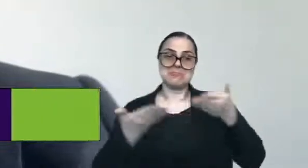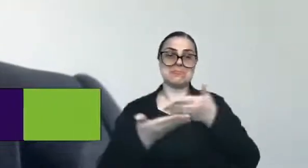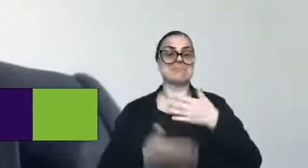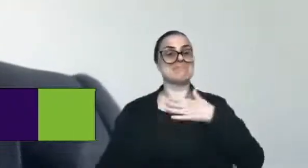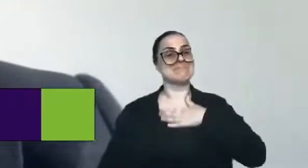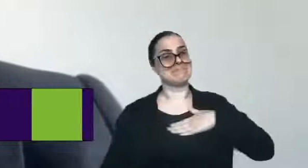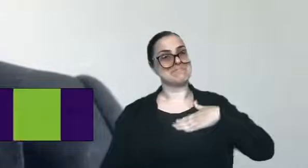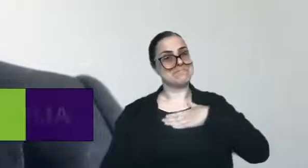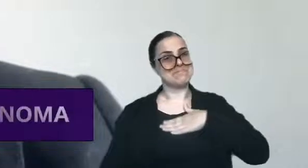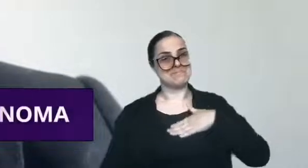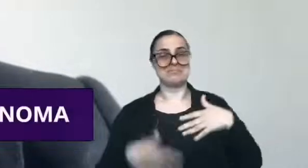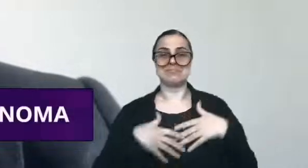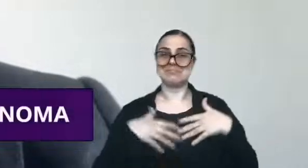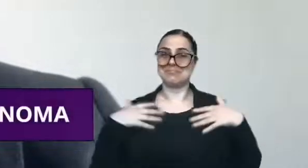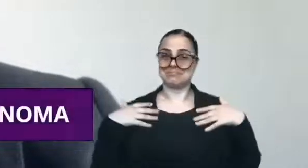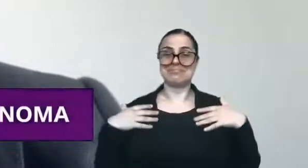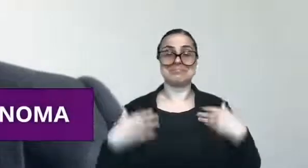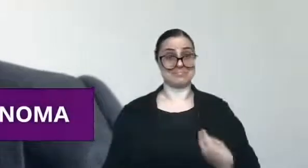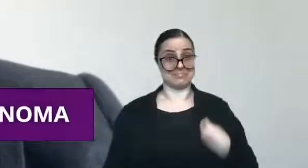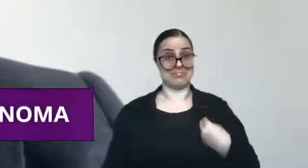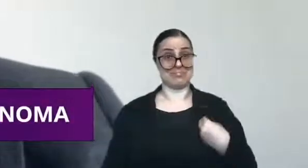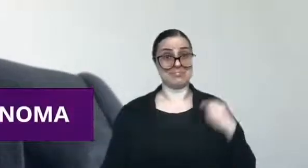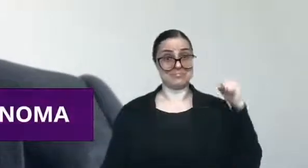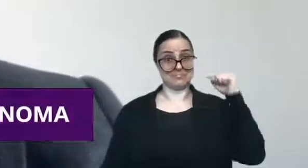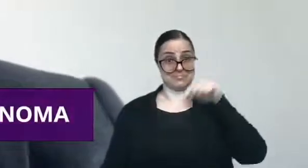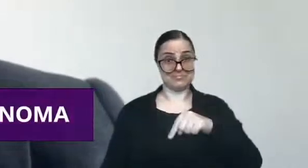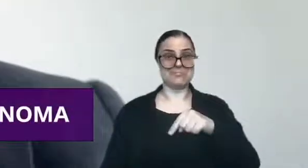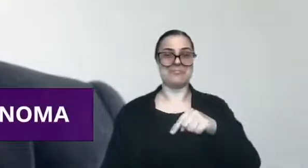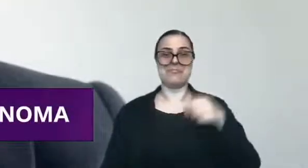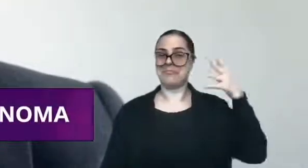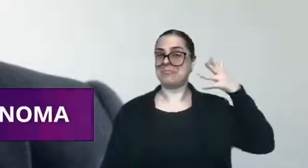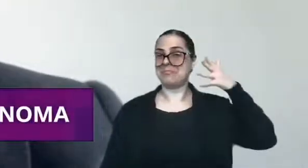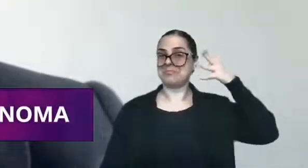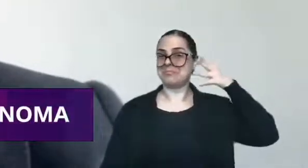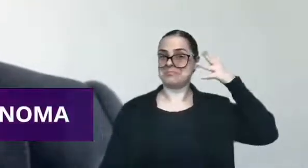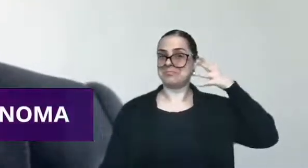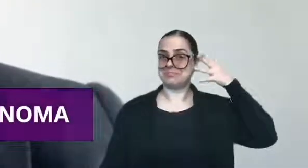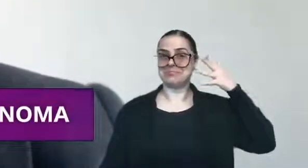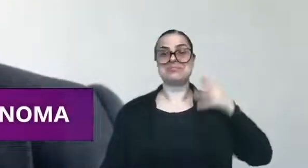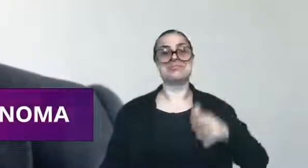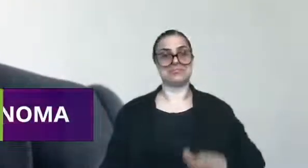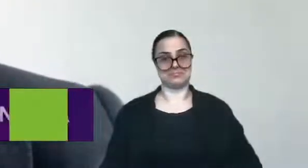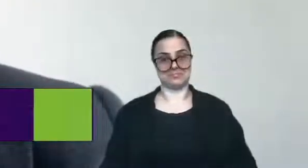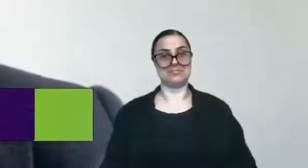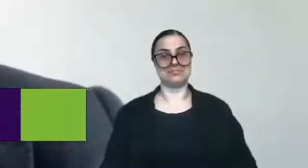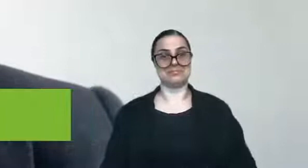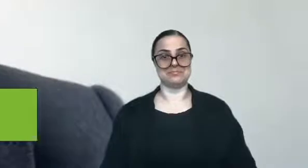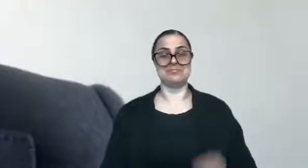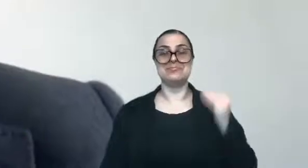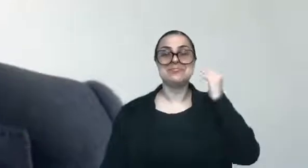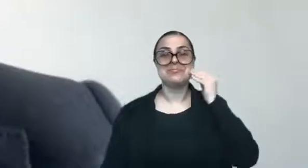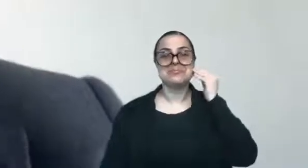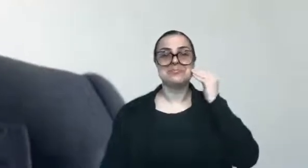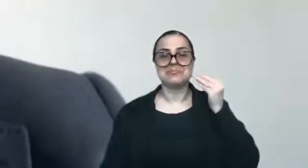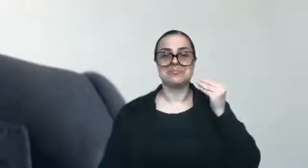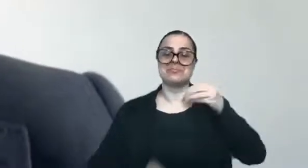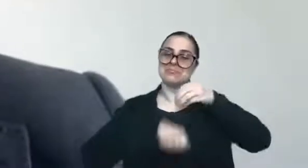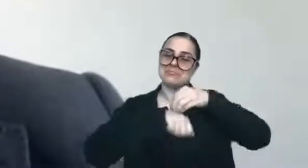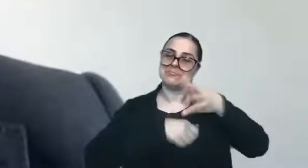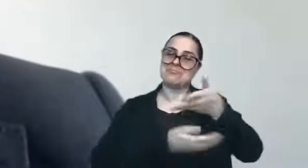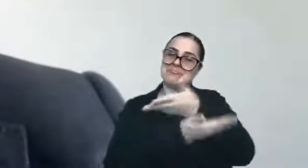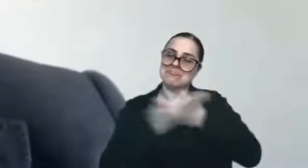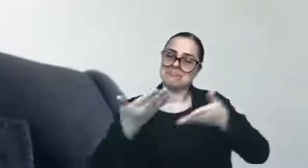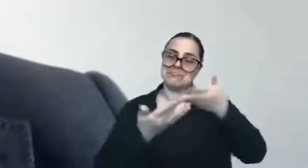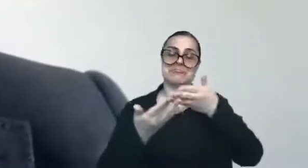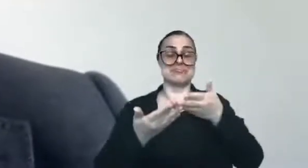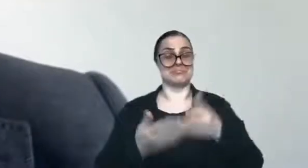que estou aqui presente, presente online, partilhar esta experiência convosco. Falava-vos,